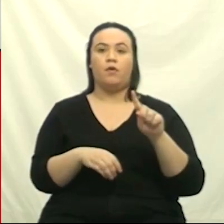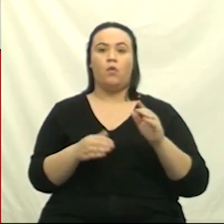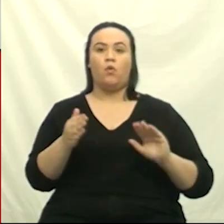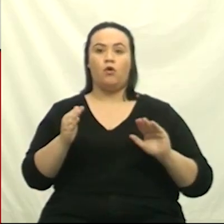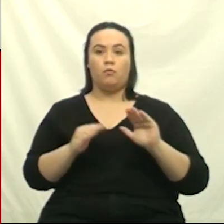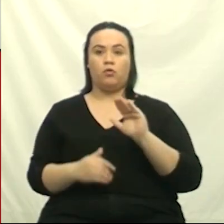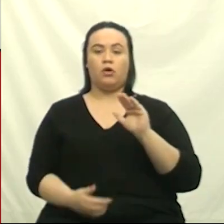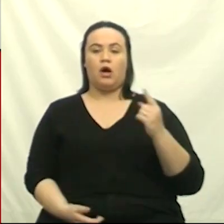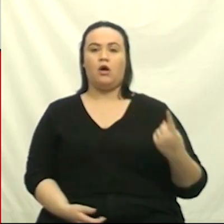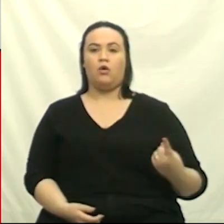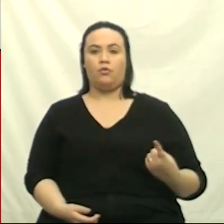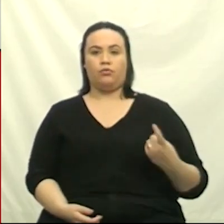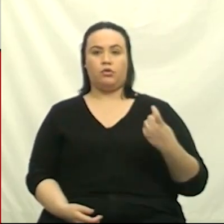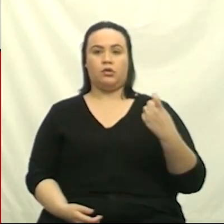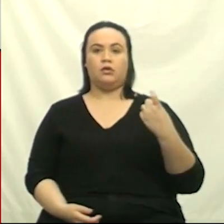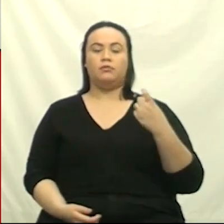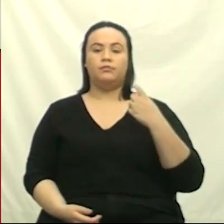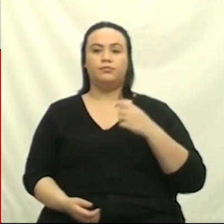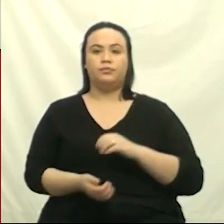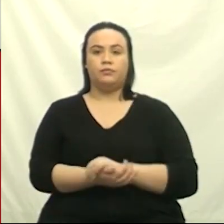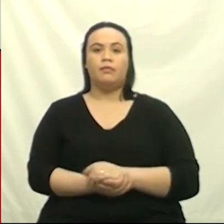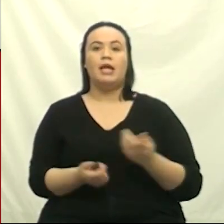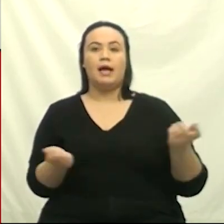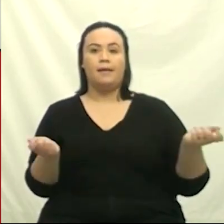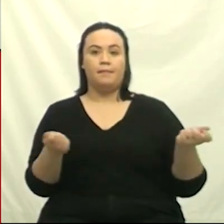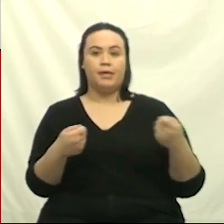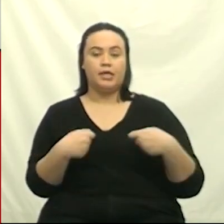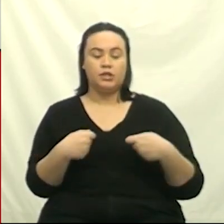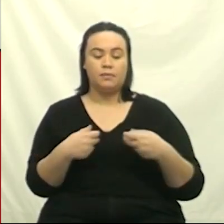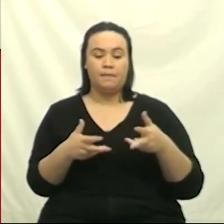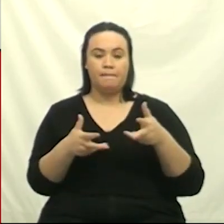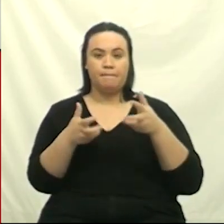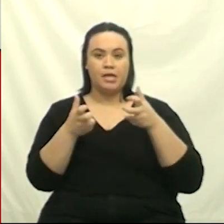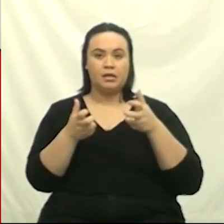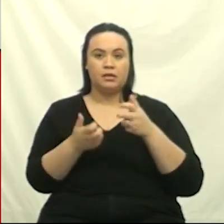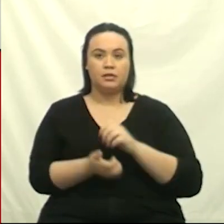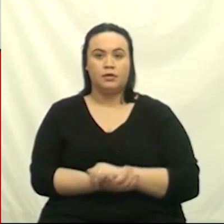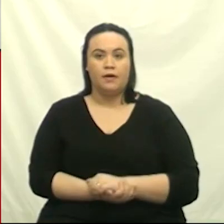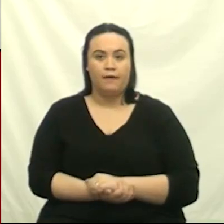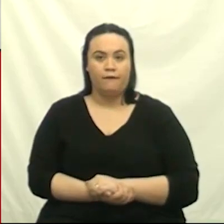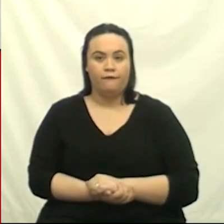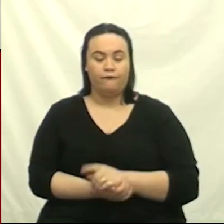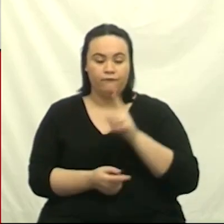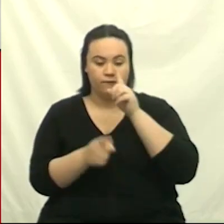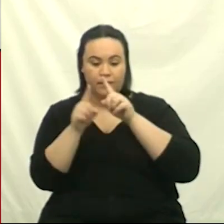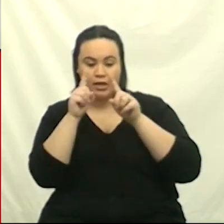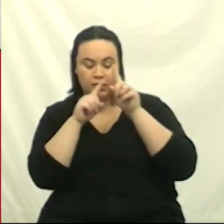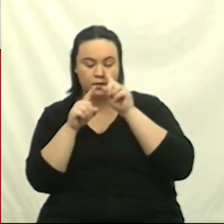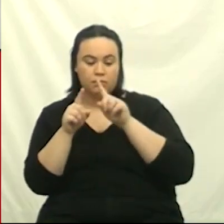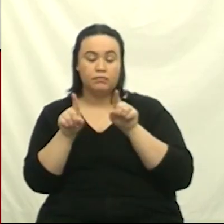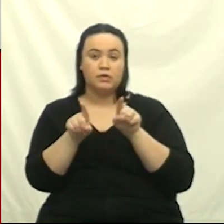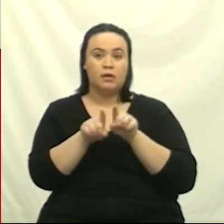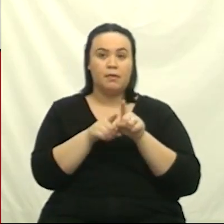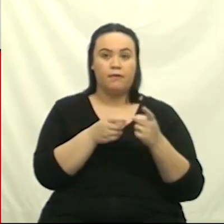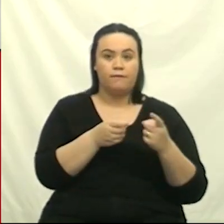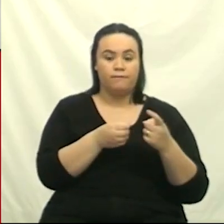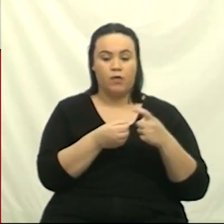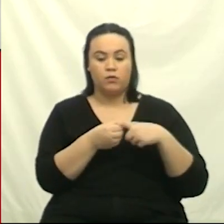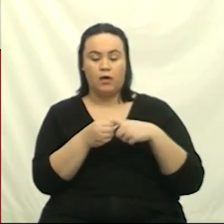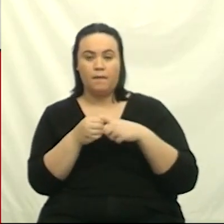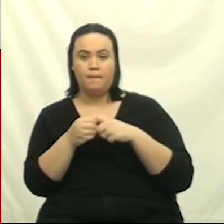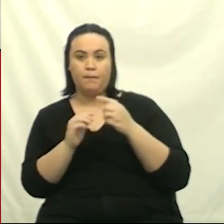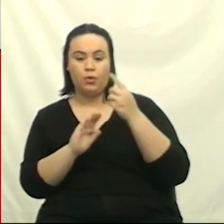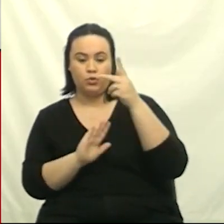autônomo seguidor de linha capaz de identificar falhas no percurso retomar o projeto